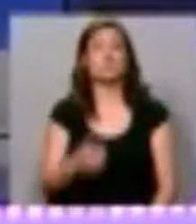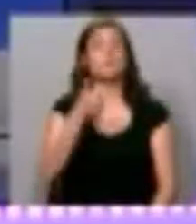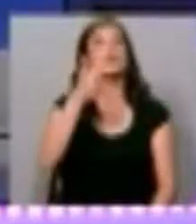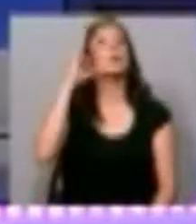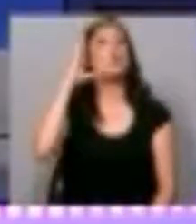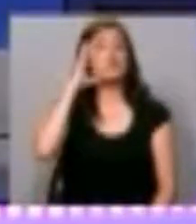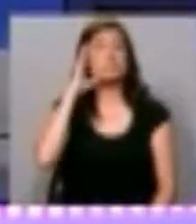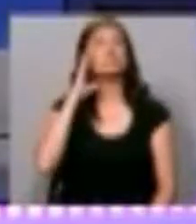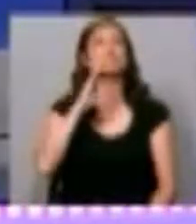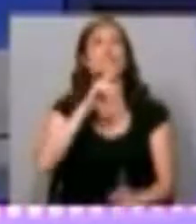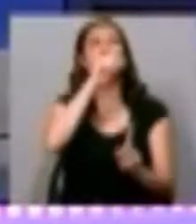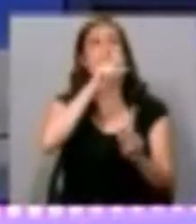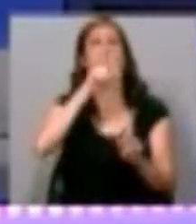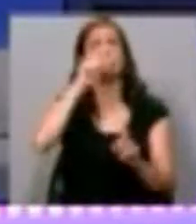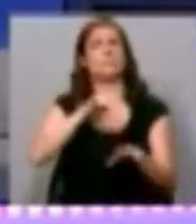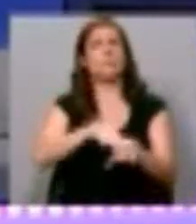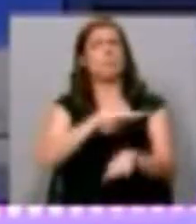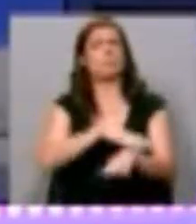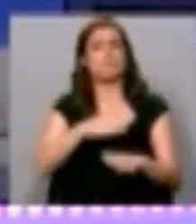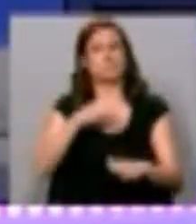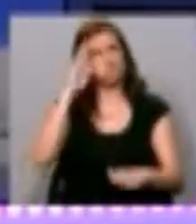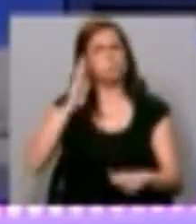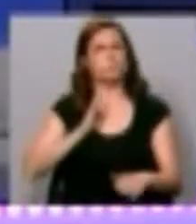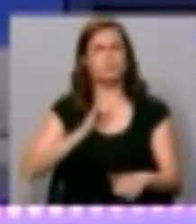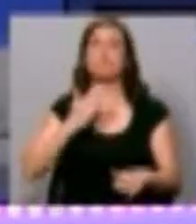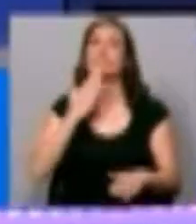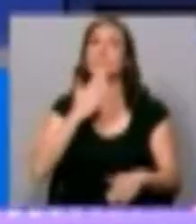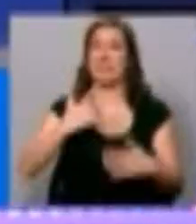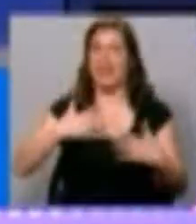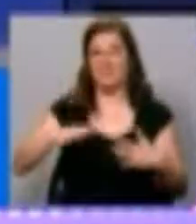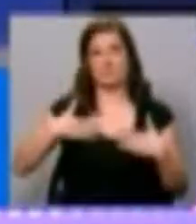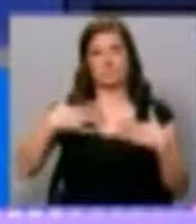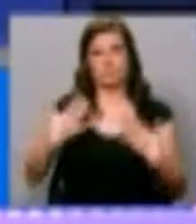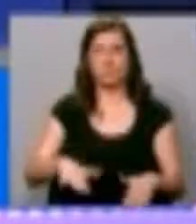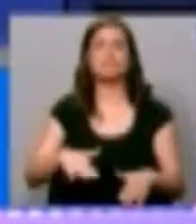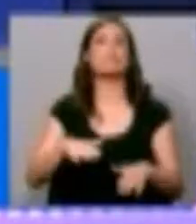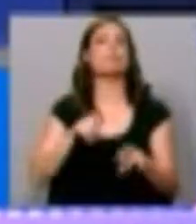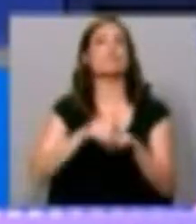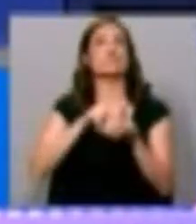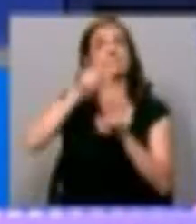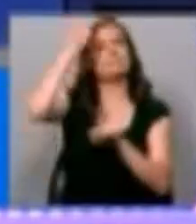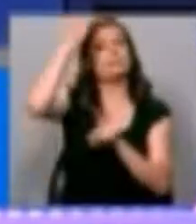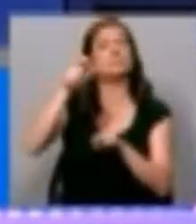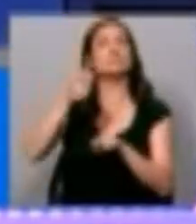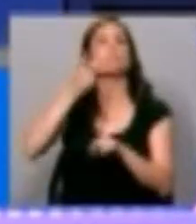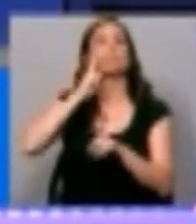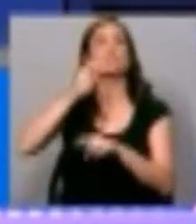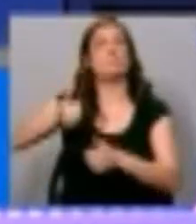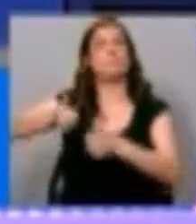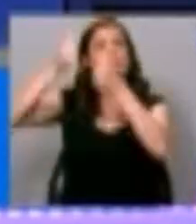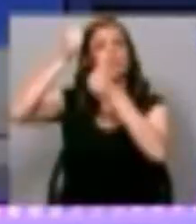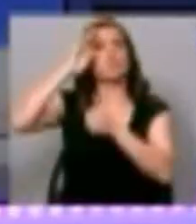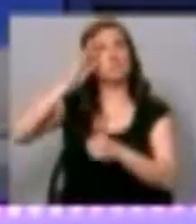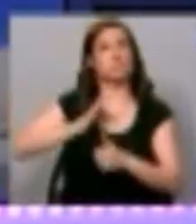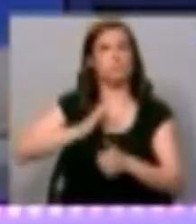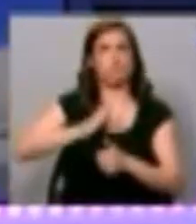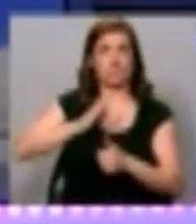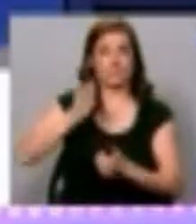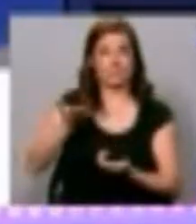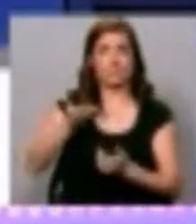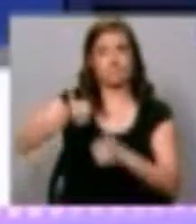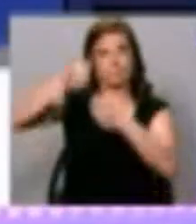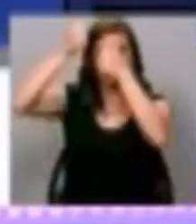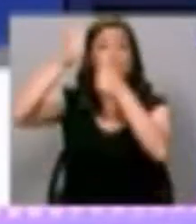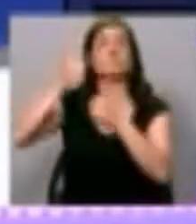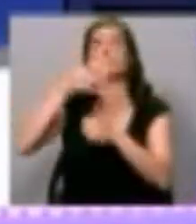Boa tarde. Dois generais pediram admissão. Terão alegado incompatibilidades com o chefe do Estado-Maior do Exército. José Calçada e Faria